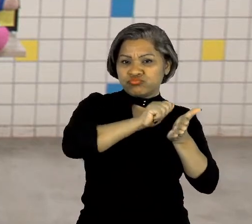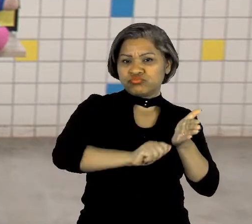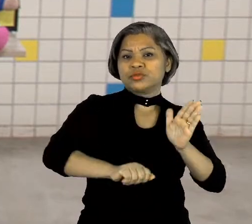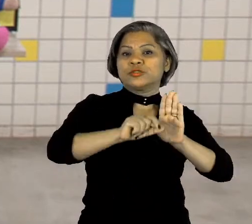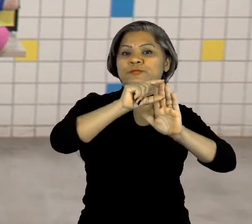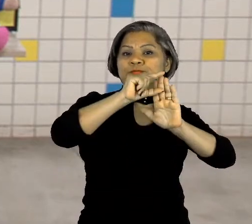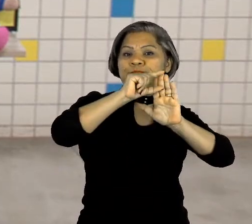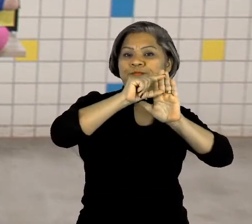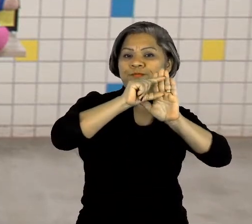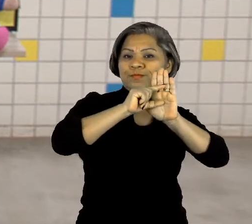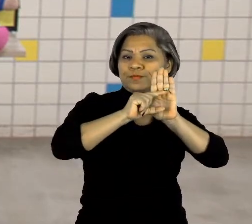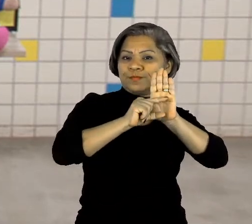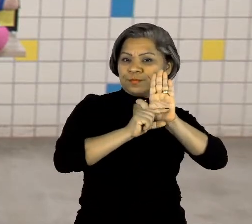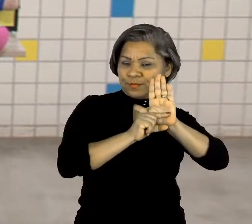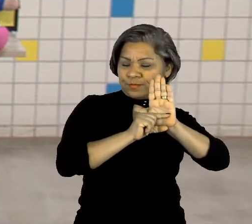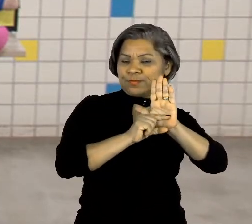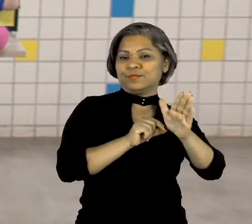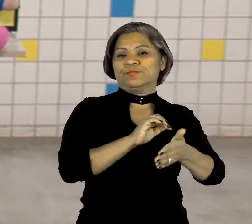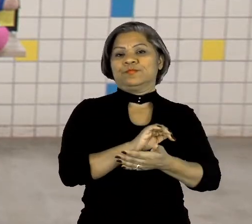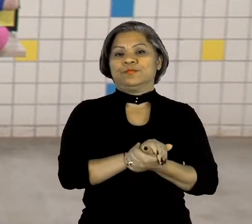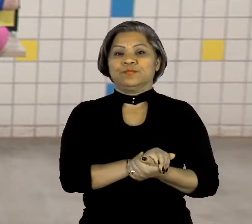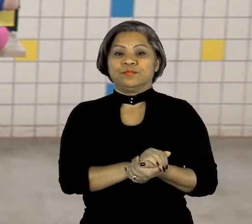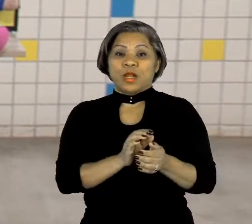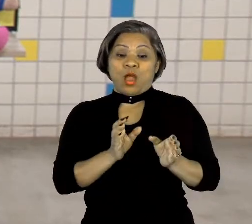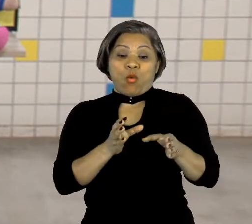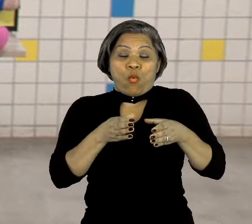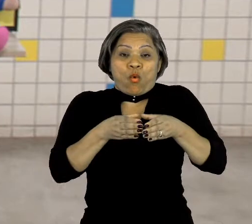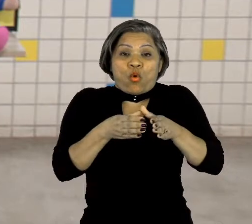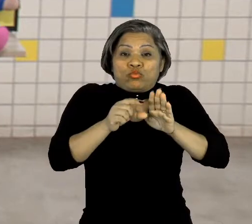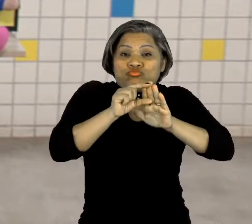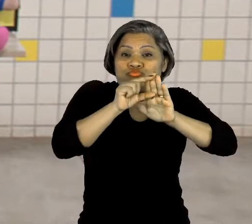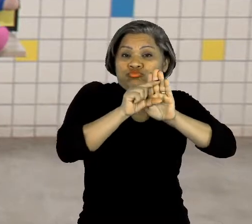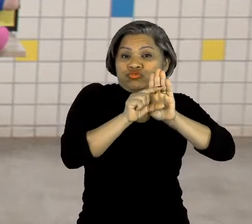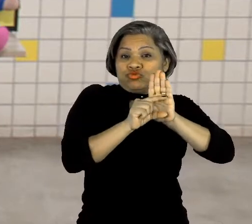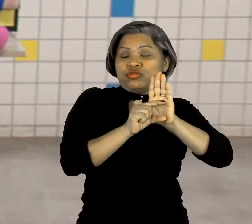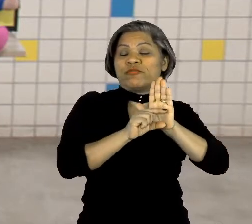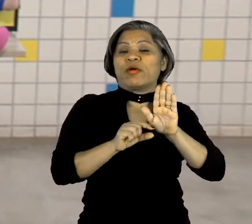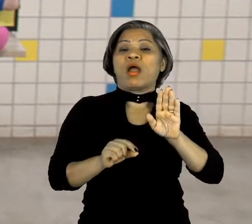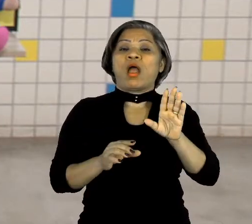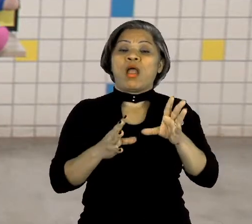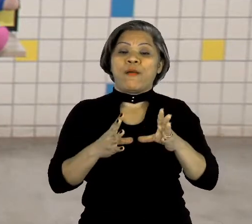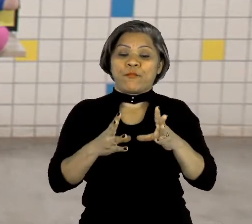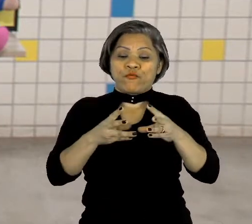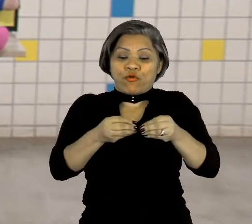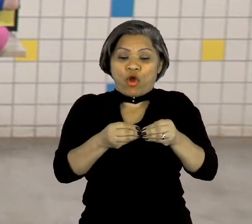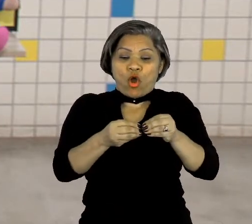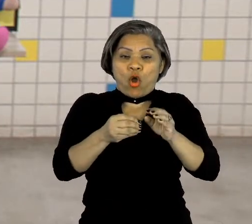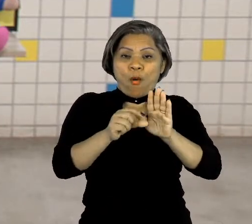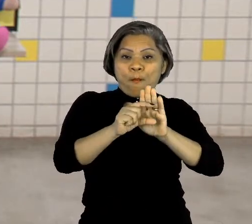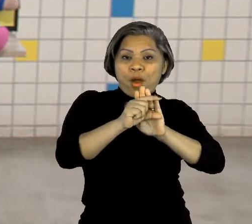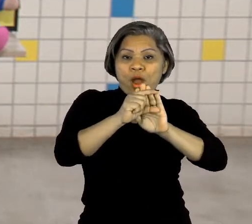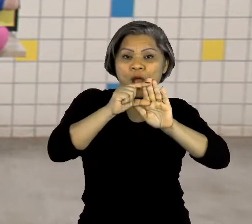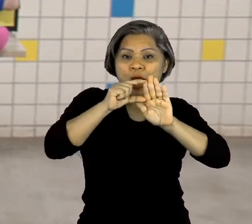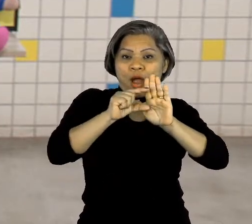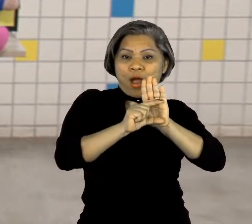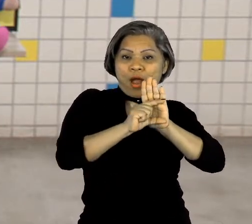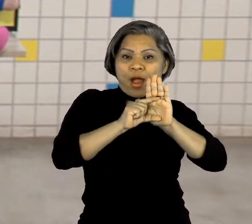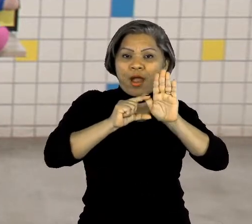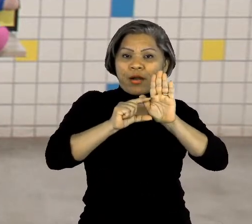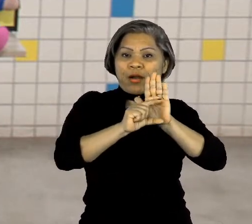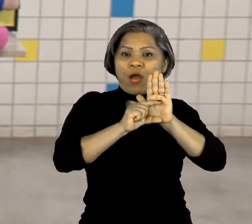linha do poema. O conjunto de versos vai formar a estrofe e o conjunto de estrofe vai formar o